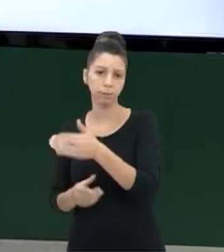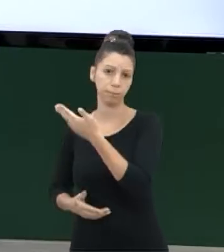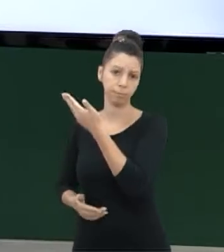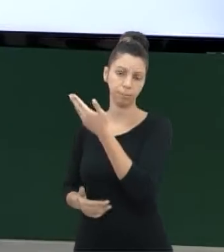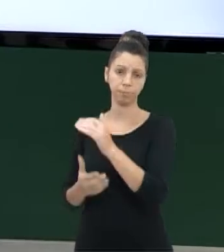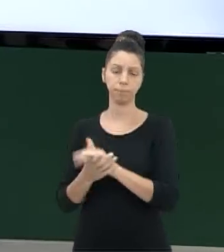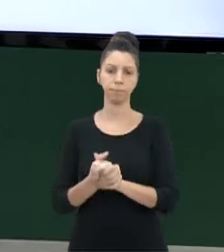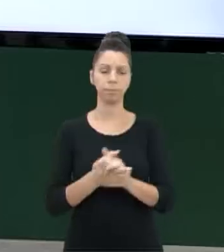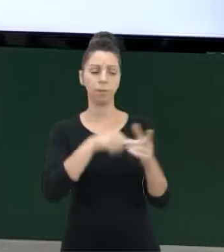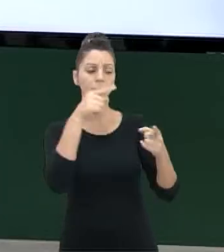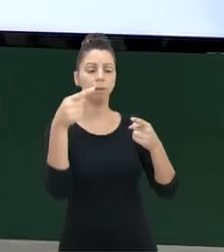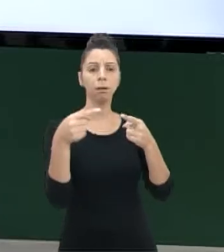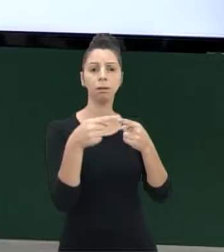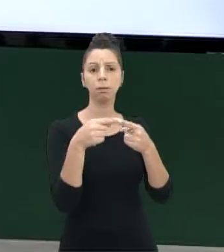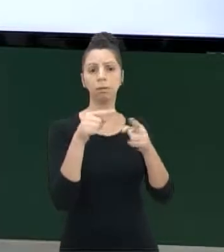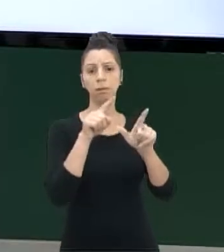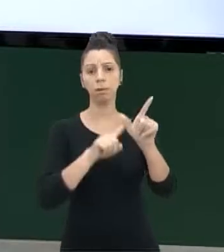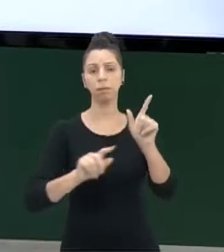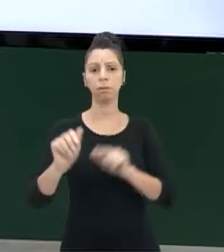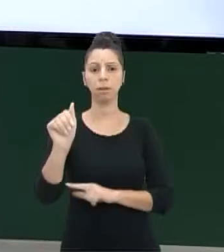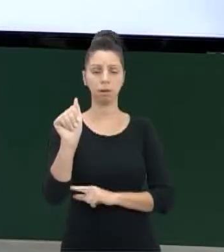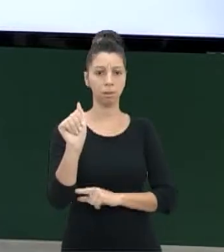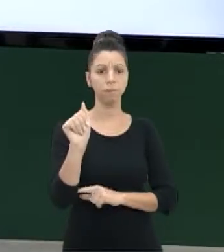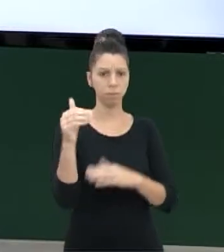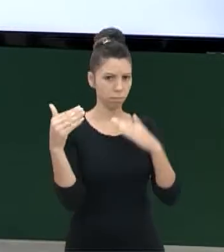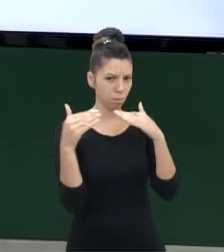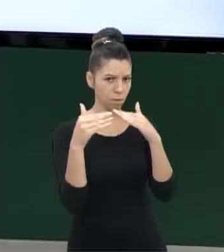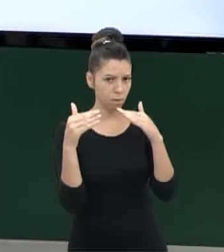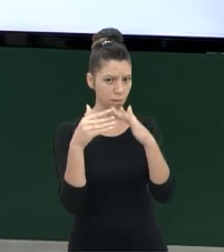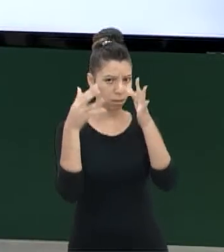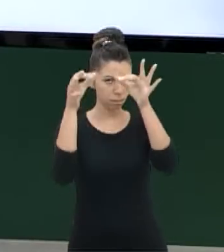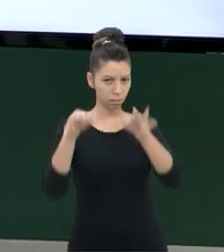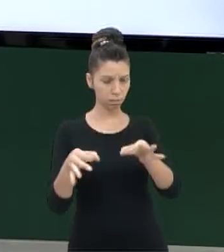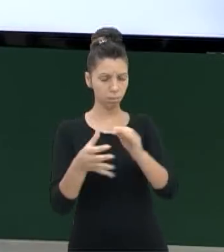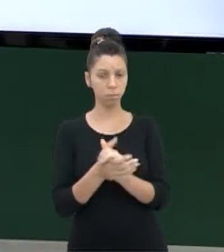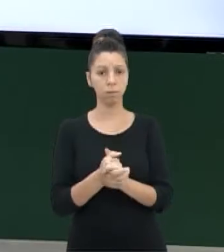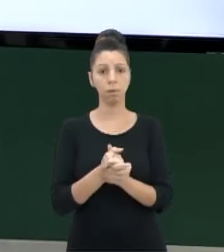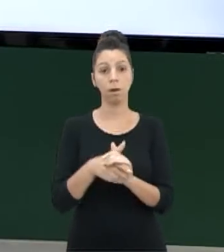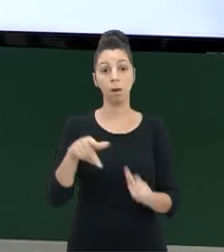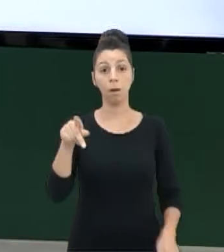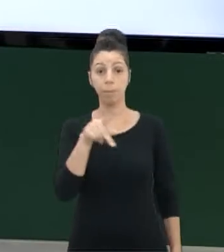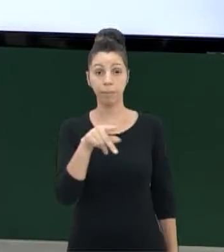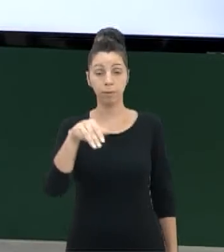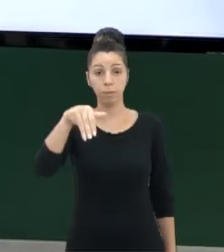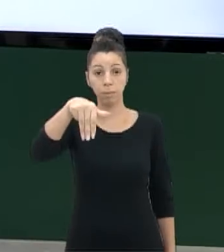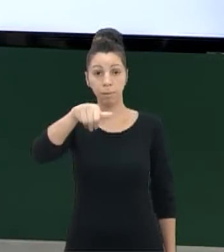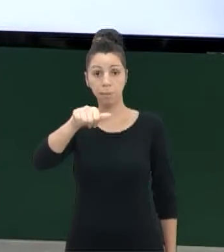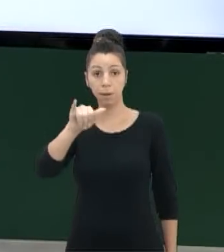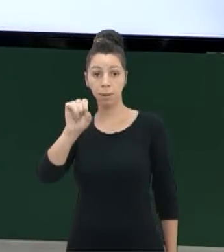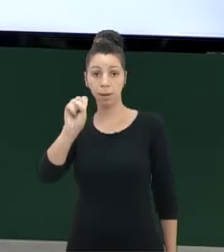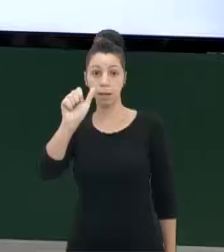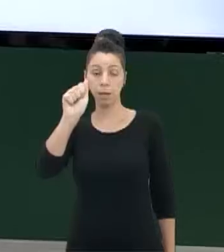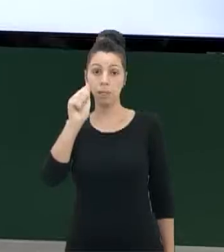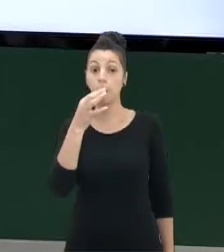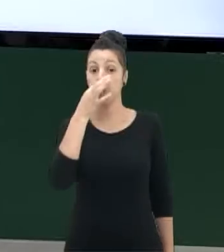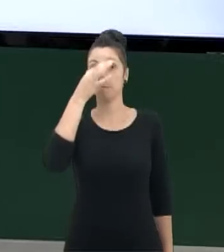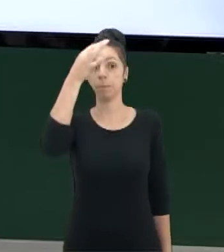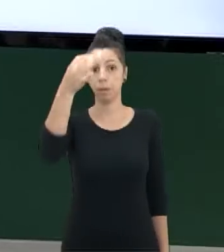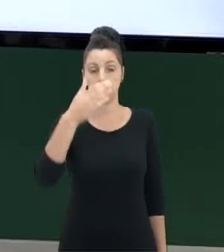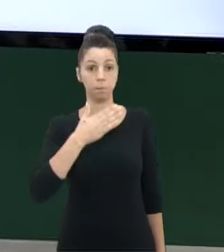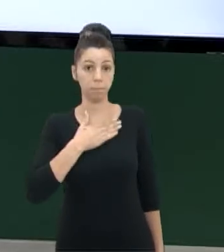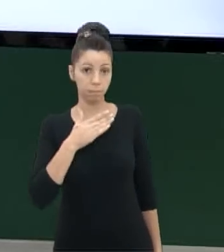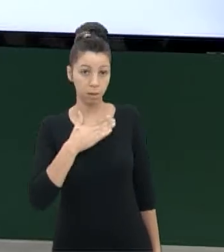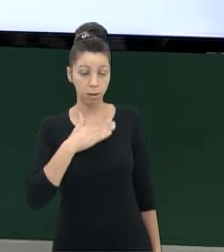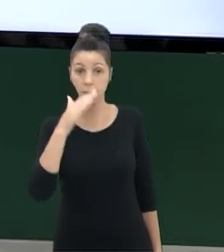você concorda com as afirmações? Né? A professora Maísa, especificamente, minha opinião pessoal, tá, gente? Eu